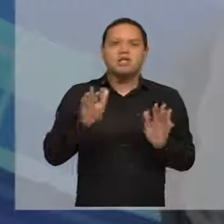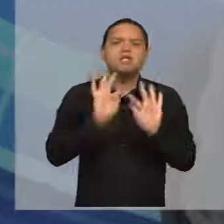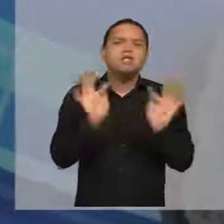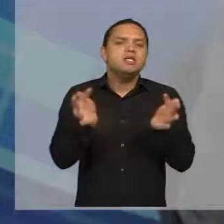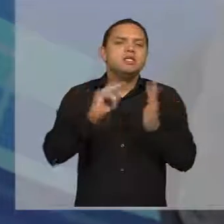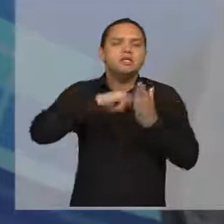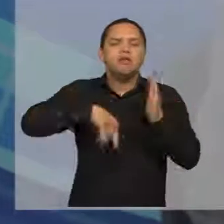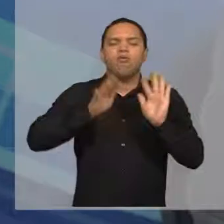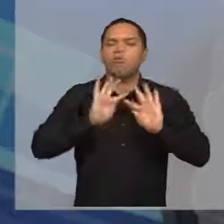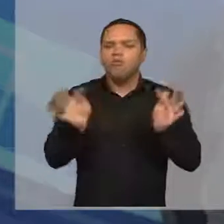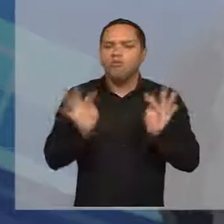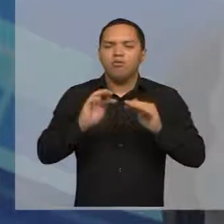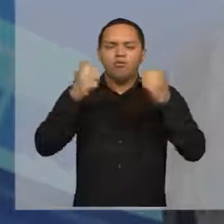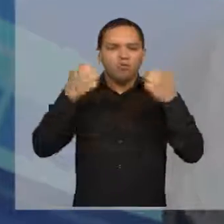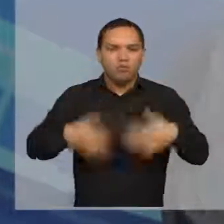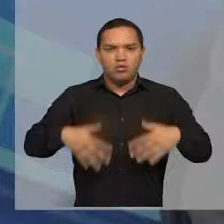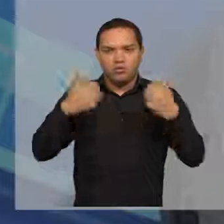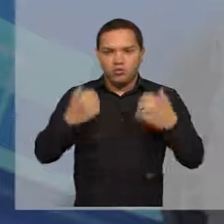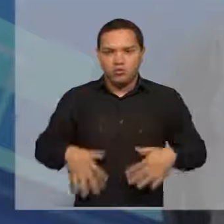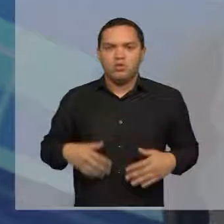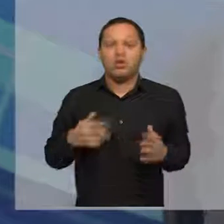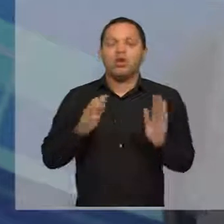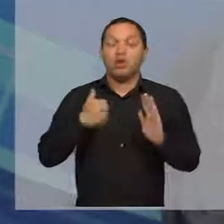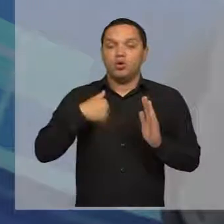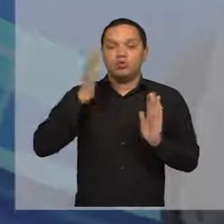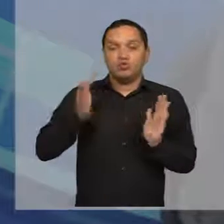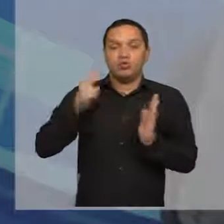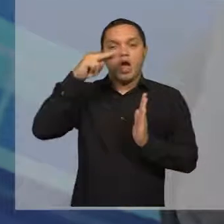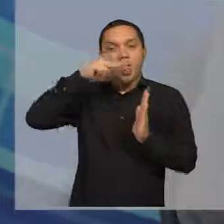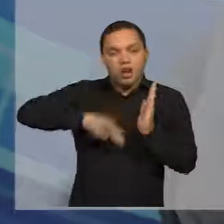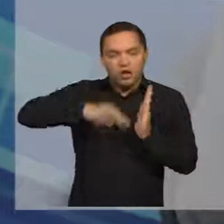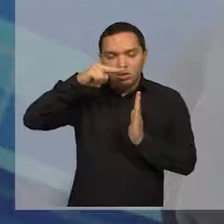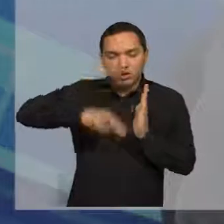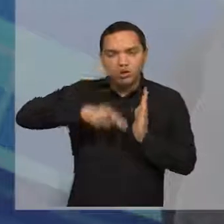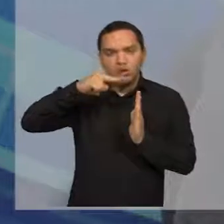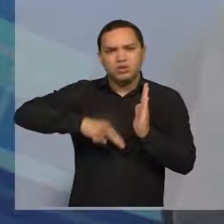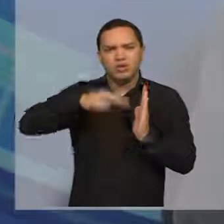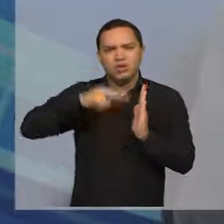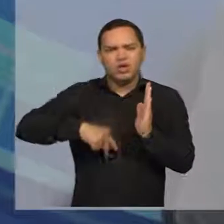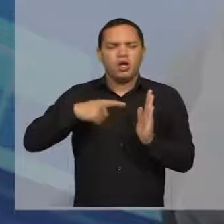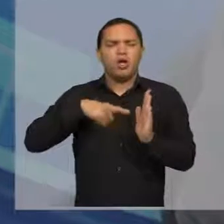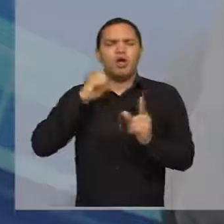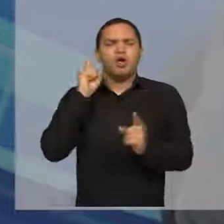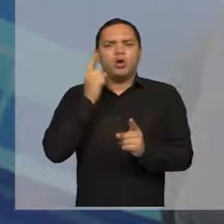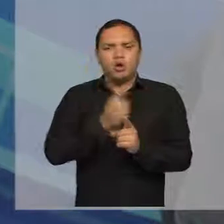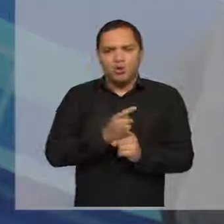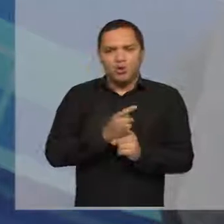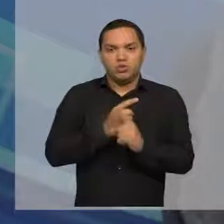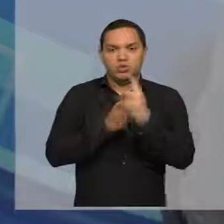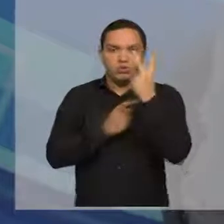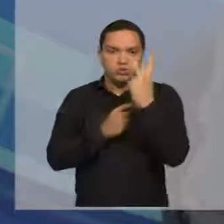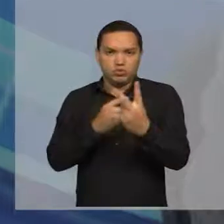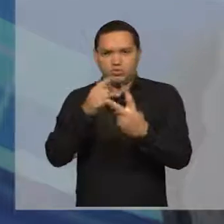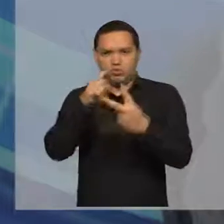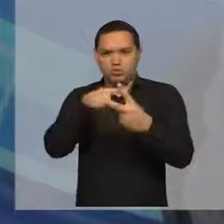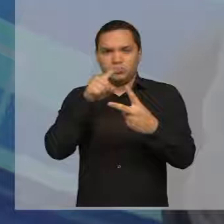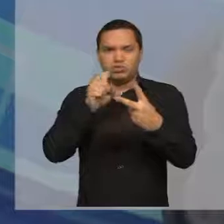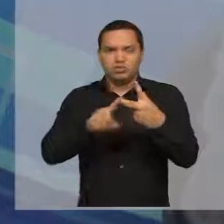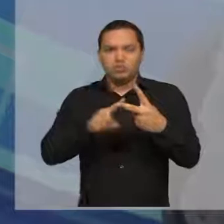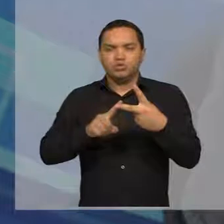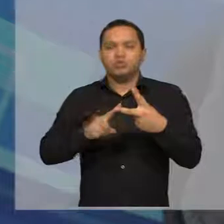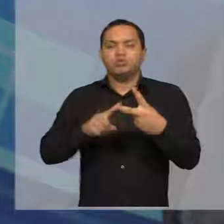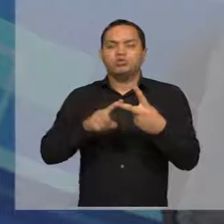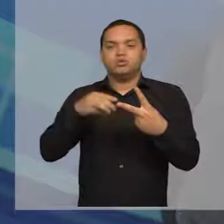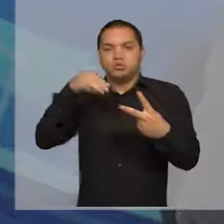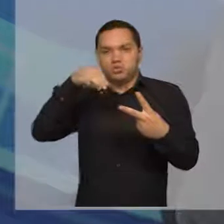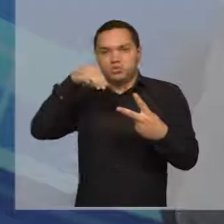né? Eu, sim, com esforço enorme, uma leitura vagarosa, consegui identificar 2 metas que foram quantificadas,